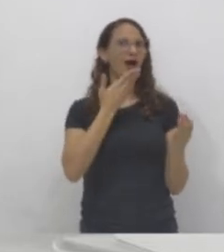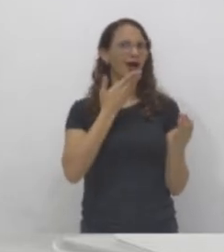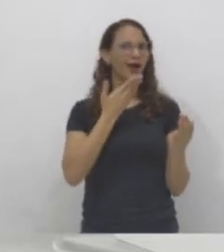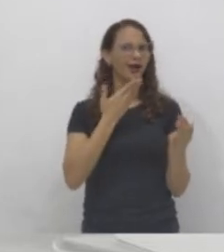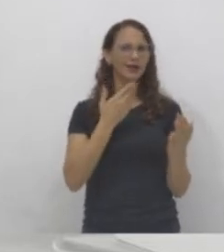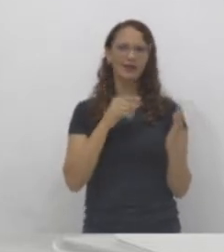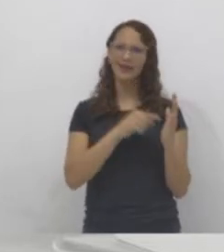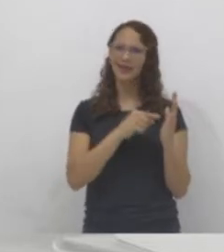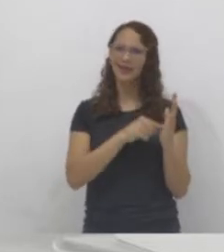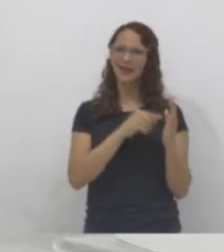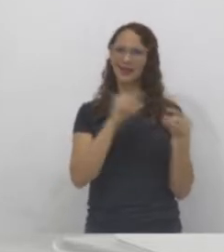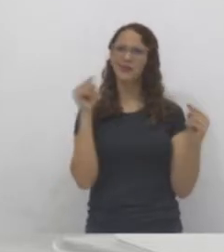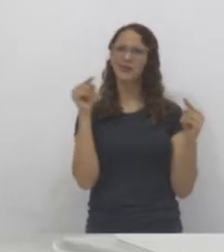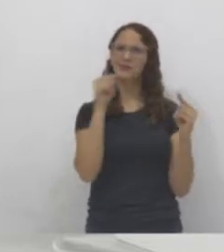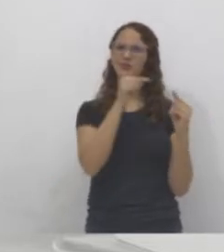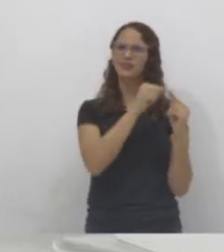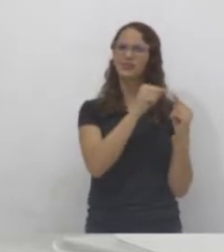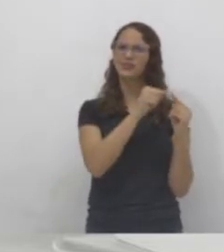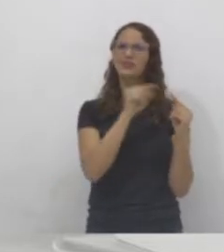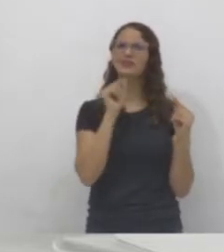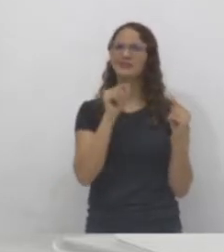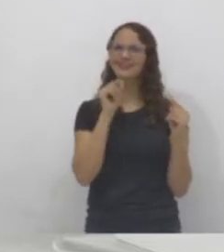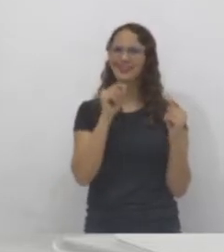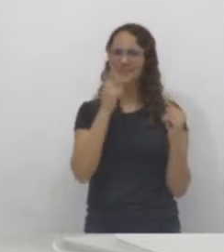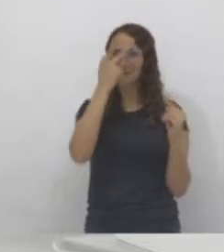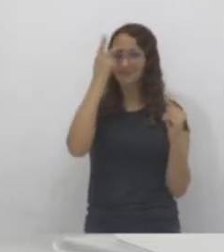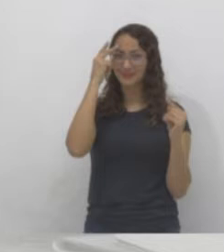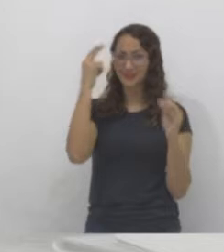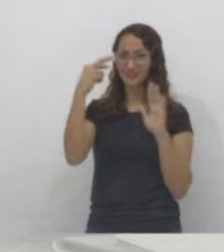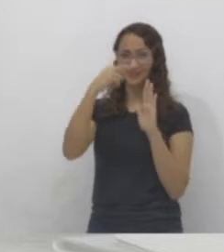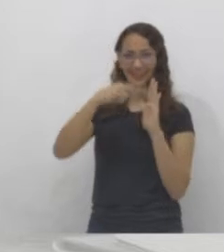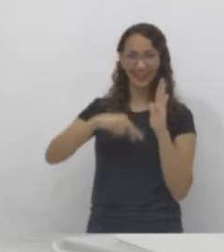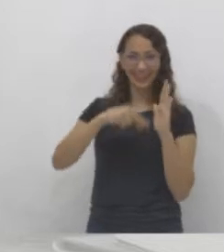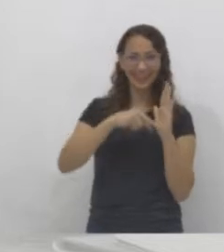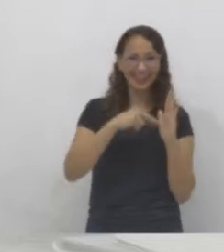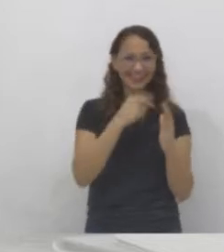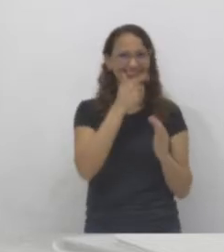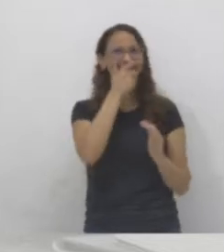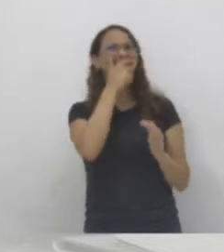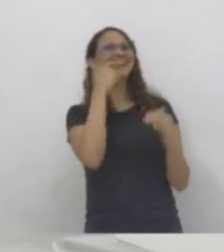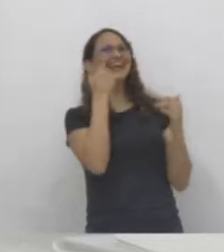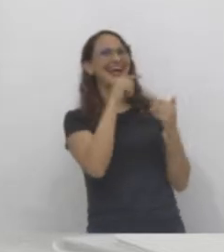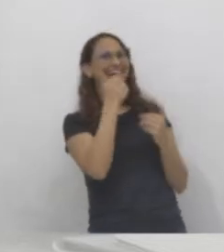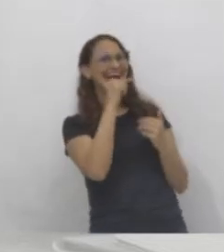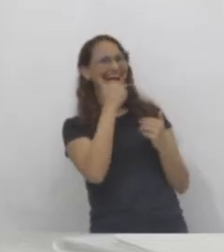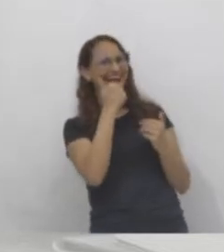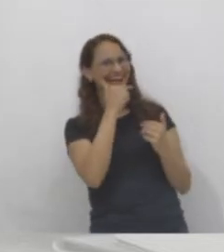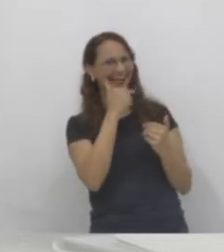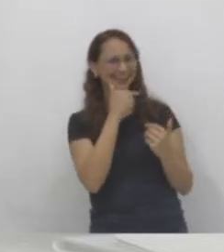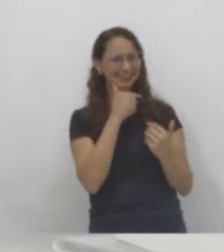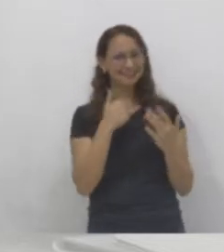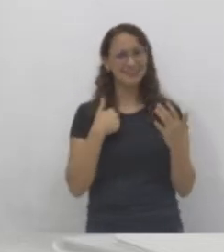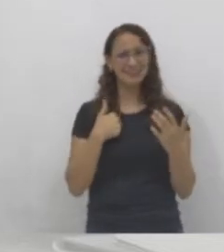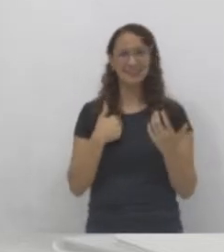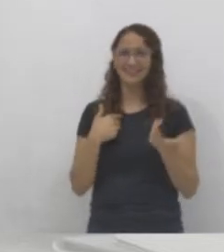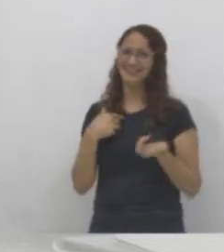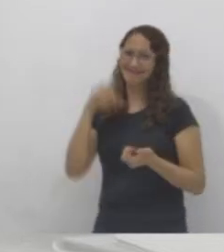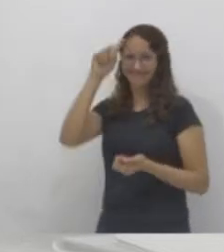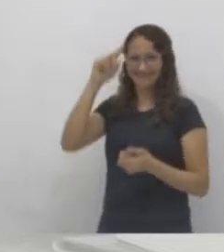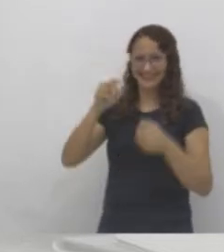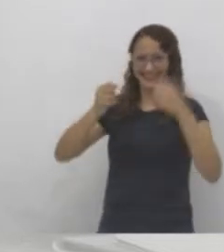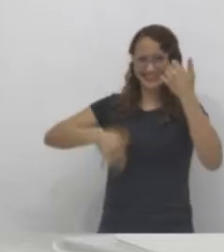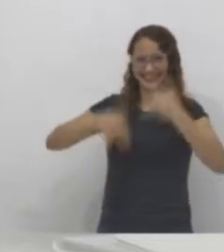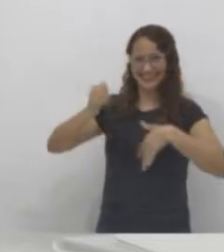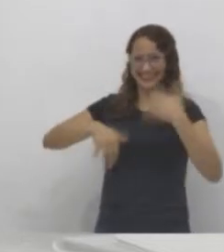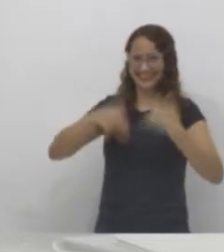provocar risos e gargalhadas em quem ouve ou lê. Eu não sei se eu consegui, mas o meu objetivo, a